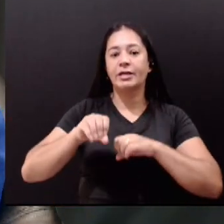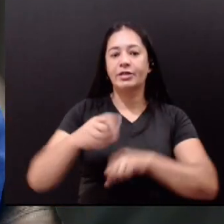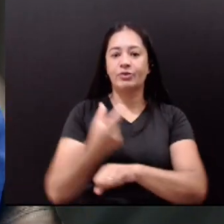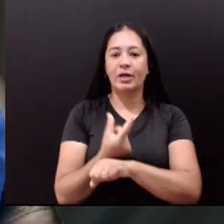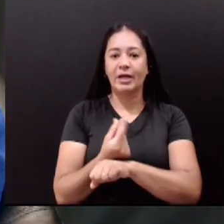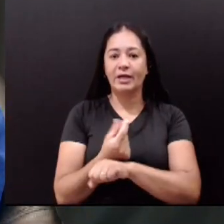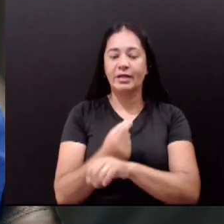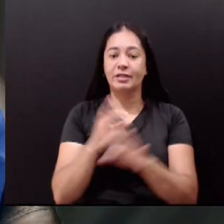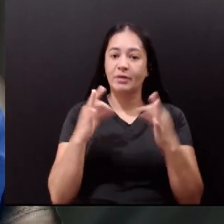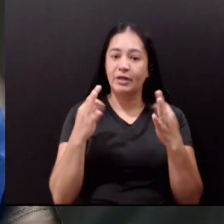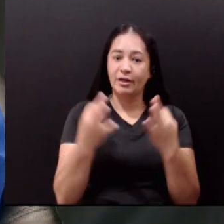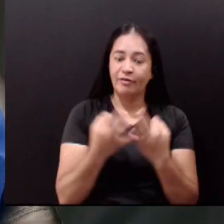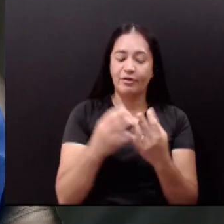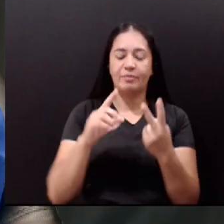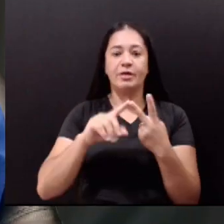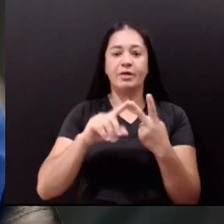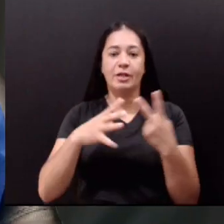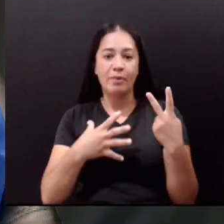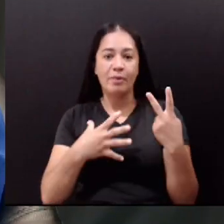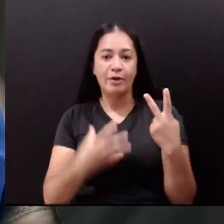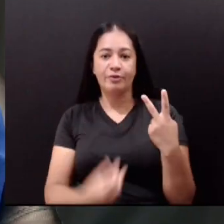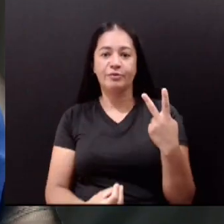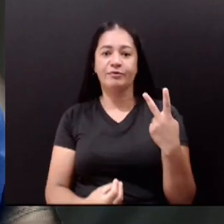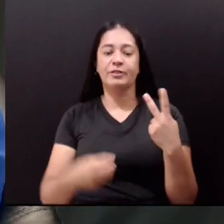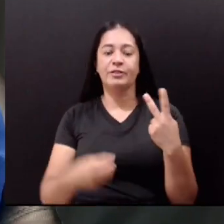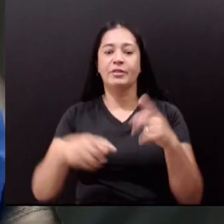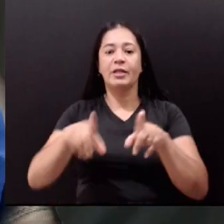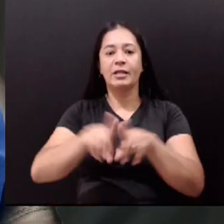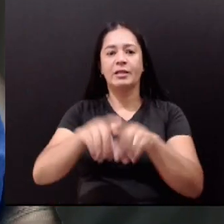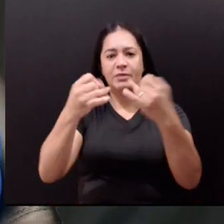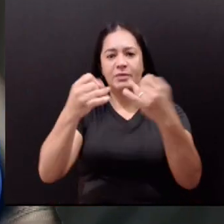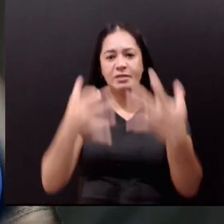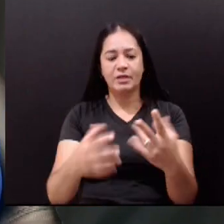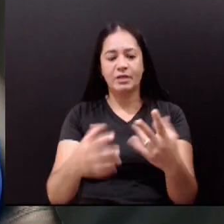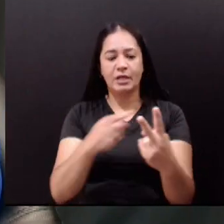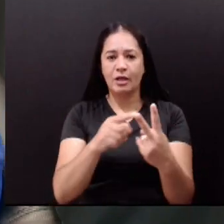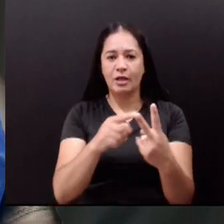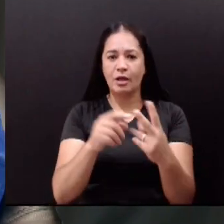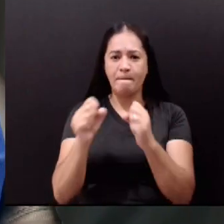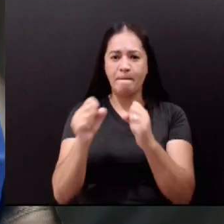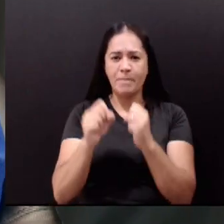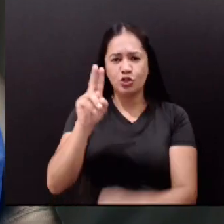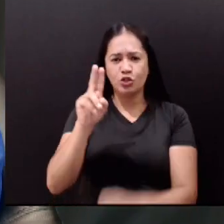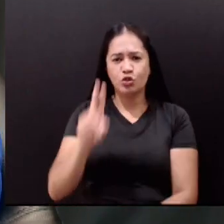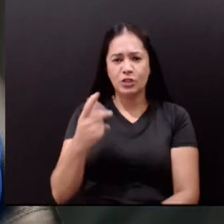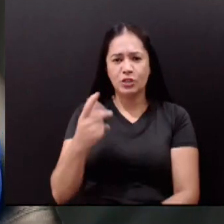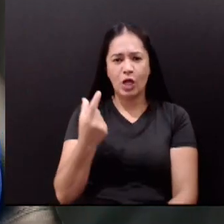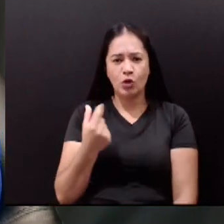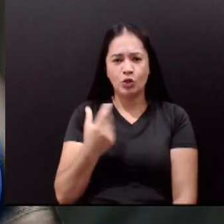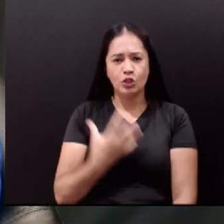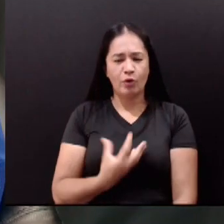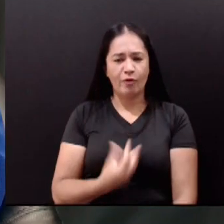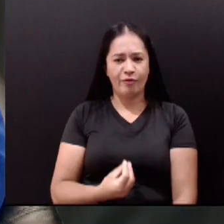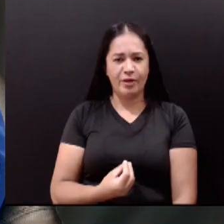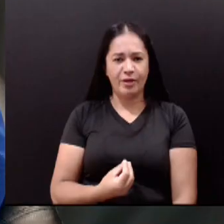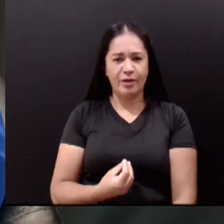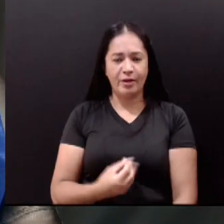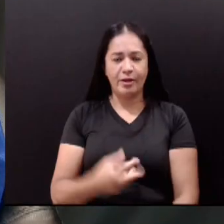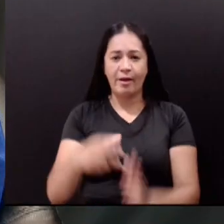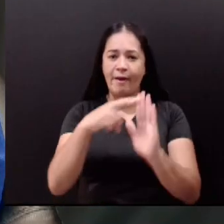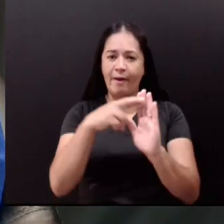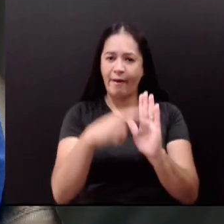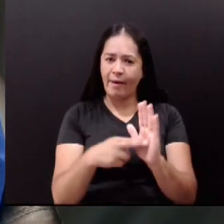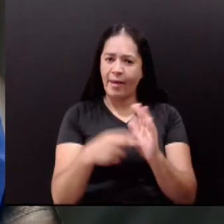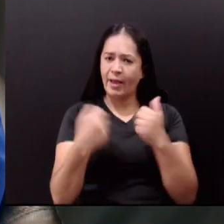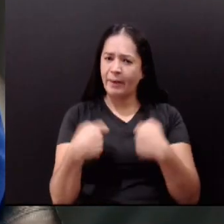os filhos, né? E dizer, os pais eles podem usar o dinheiro dos filhos, eles devem seguir regras para proteger